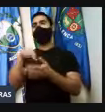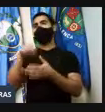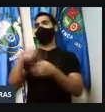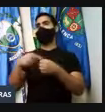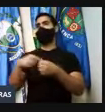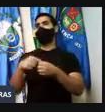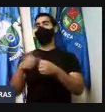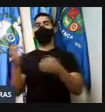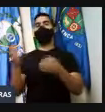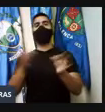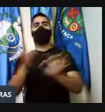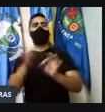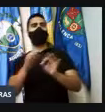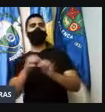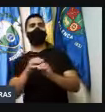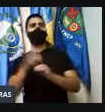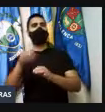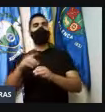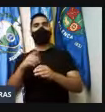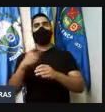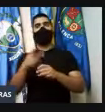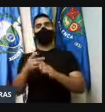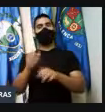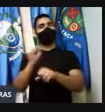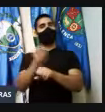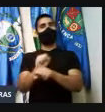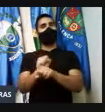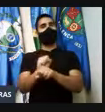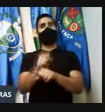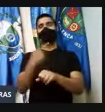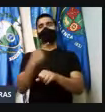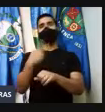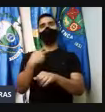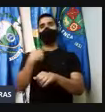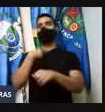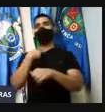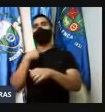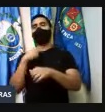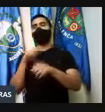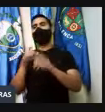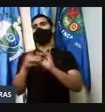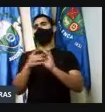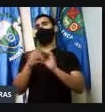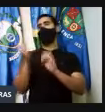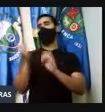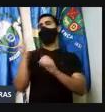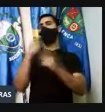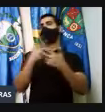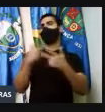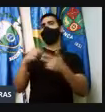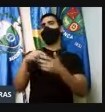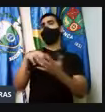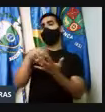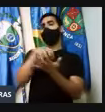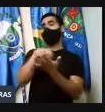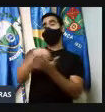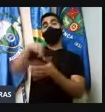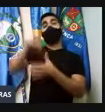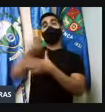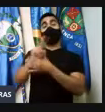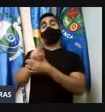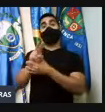plano diretor original, ele freou e obstaculizou muito a abertura de novos negócios nesse centro nosso aqui da